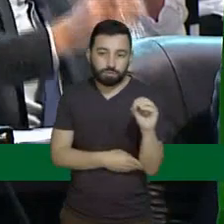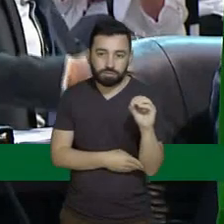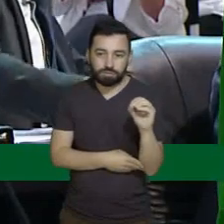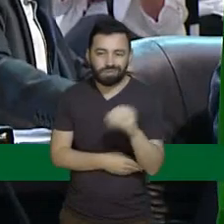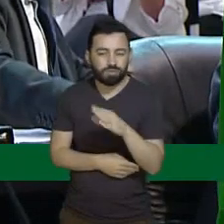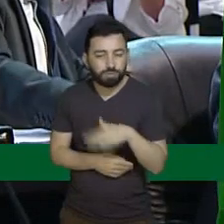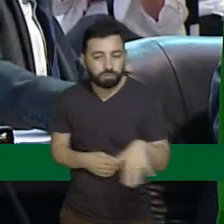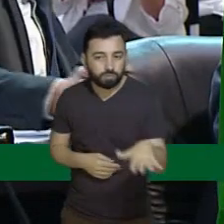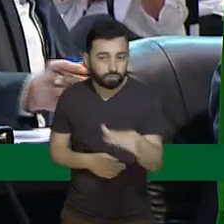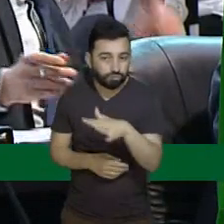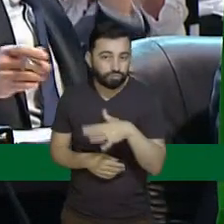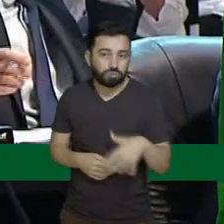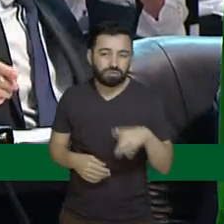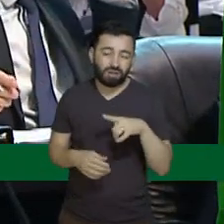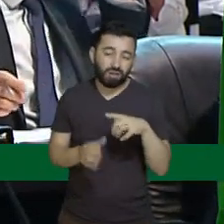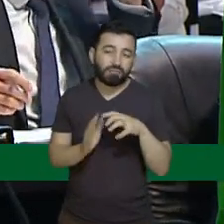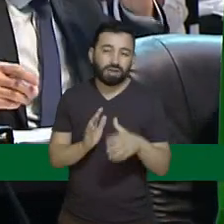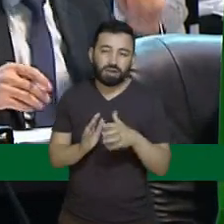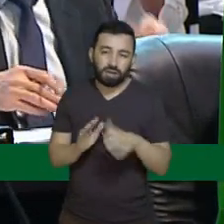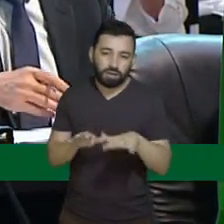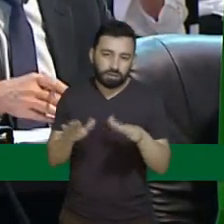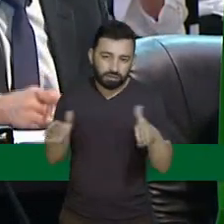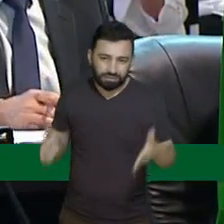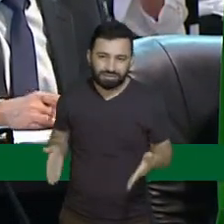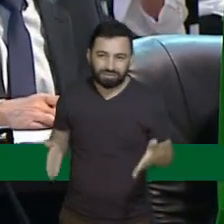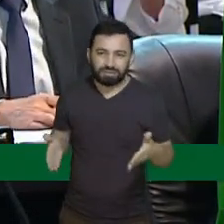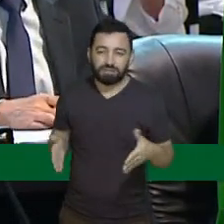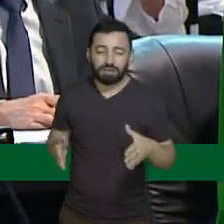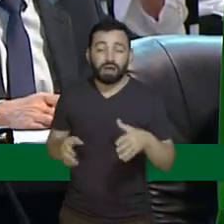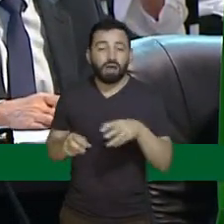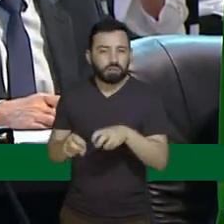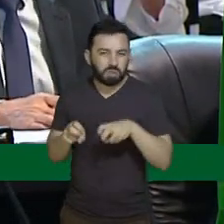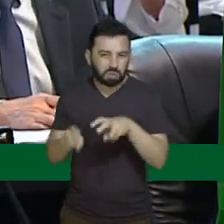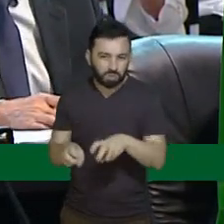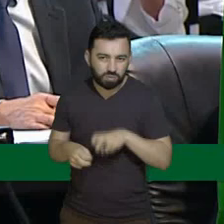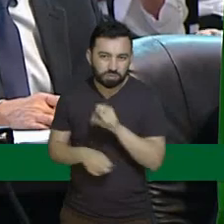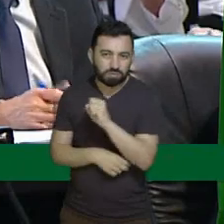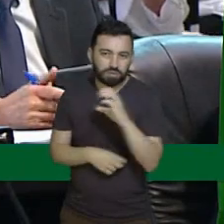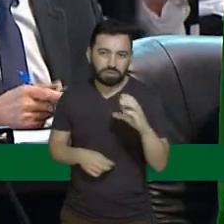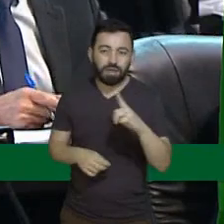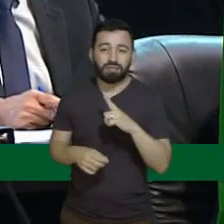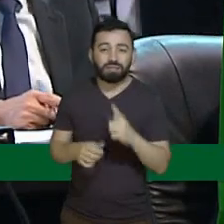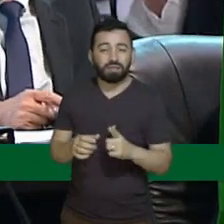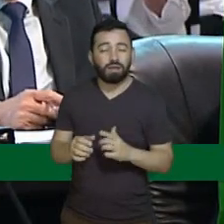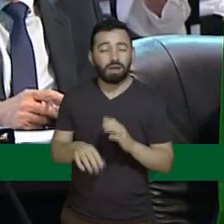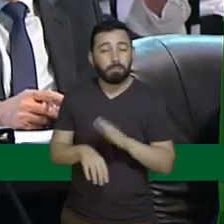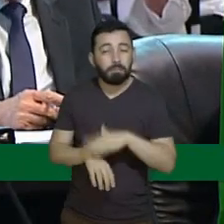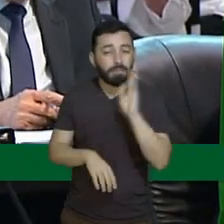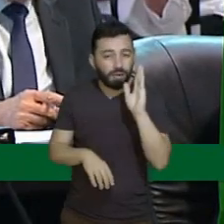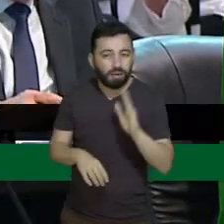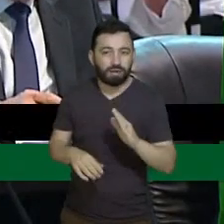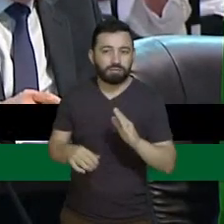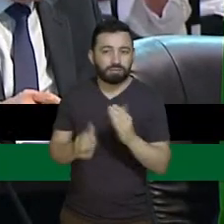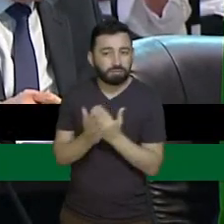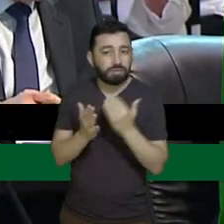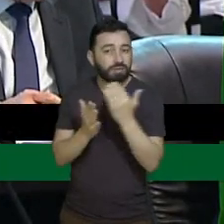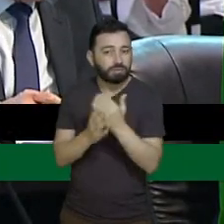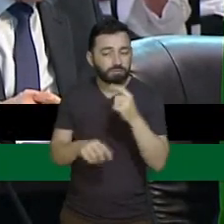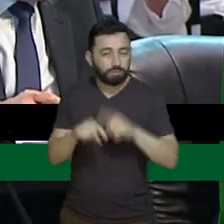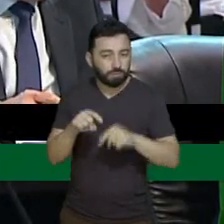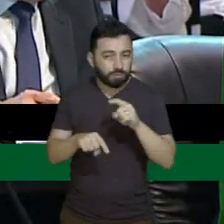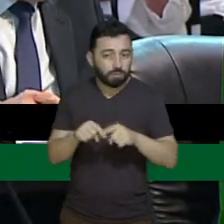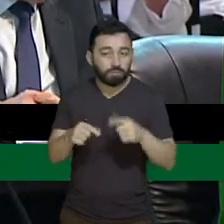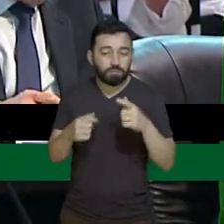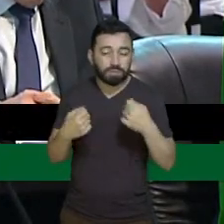as bancadas que envolvem a agricultura de Santa Catarina, que é ter mais instrumentos para que a energia